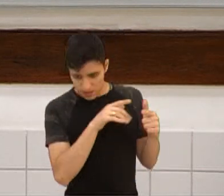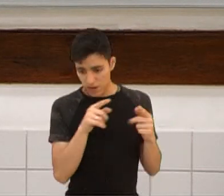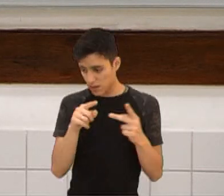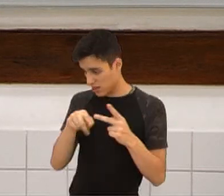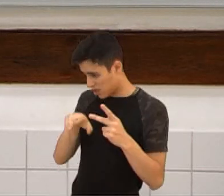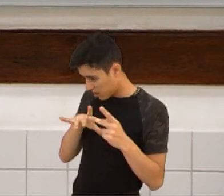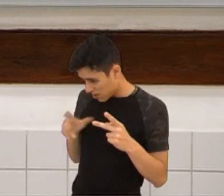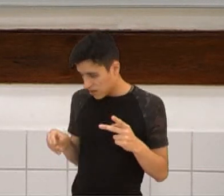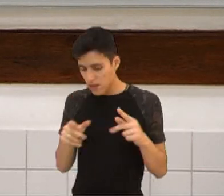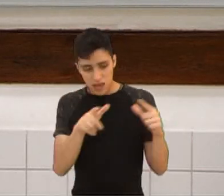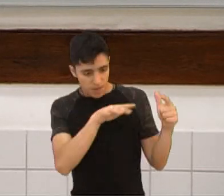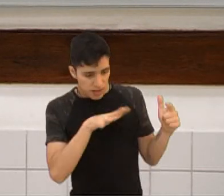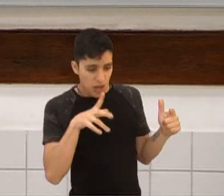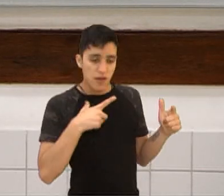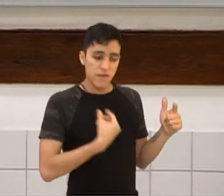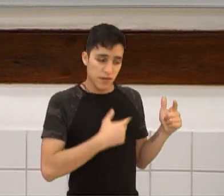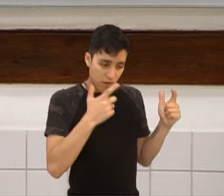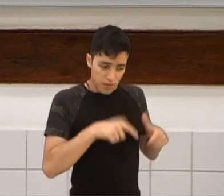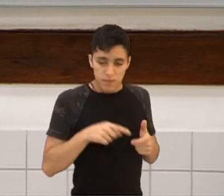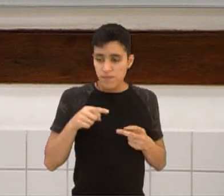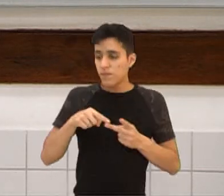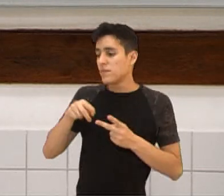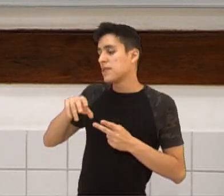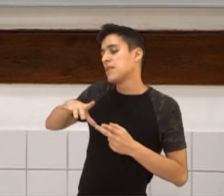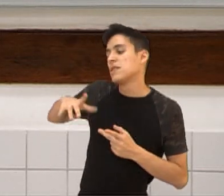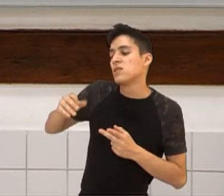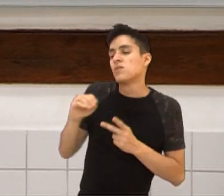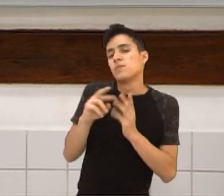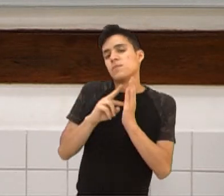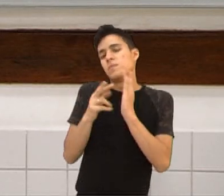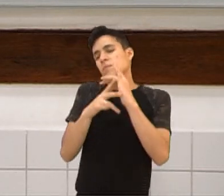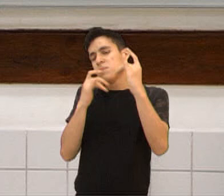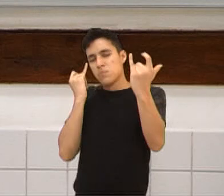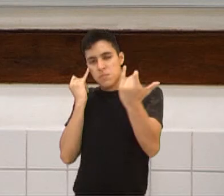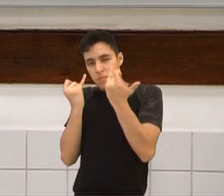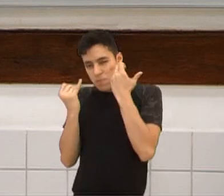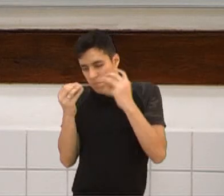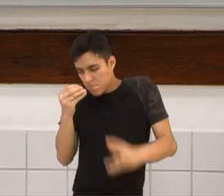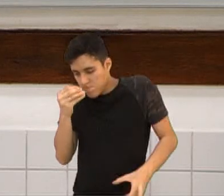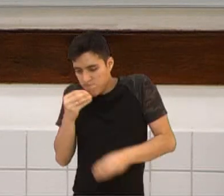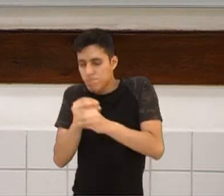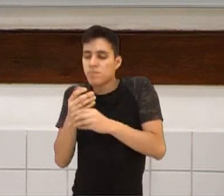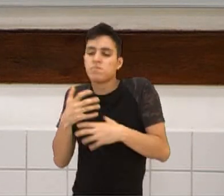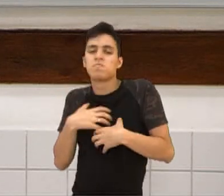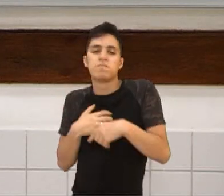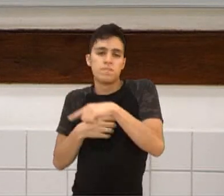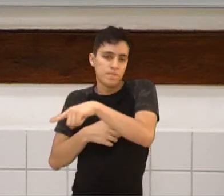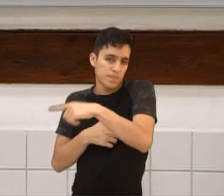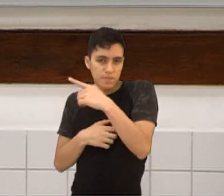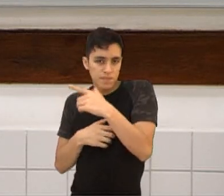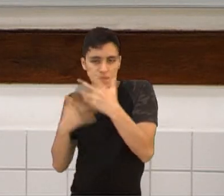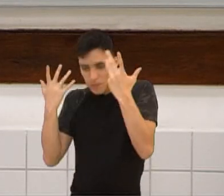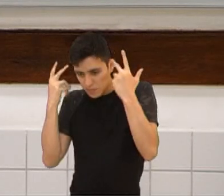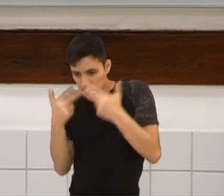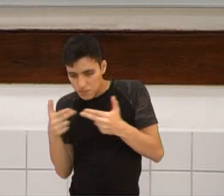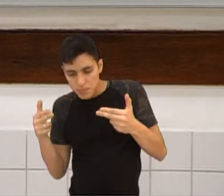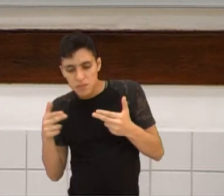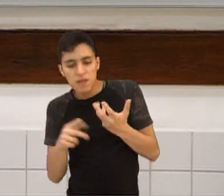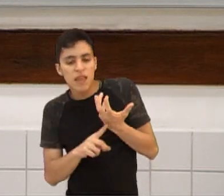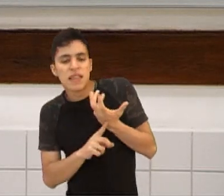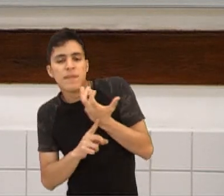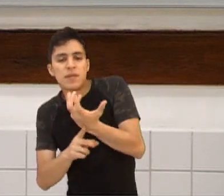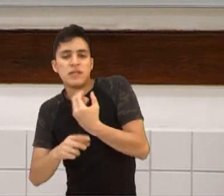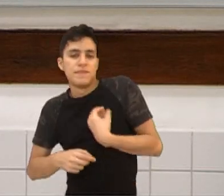lembrar. Habitat onde ele vive, nicho ecológico, outras informações que dizem respeito ao modo como esse animal, essa planta, esse ser vivo